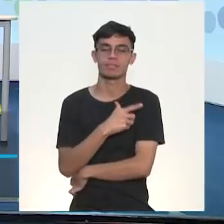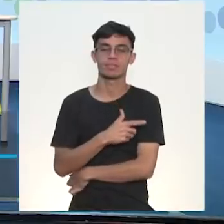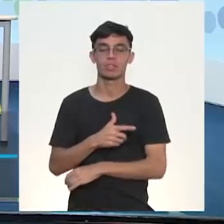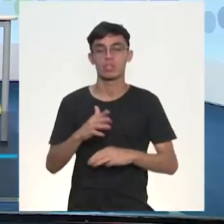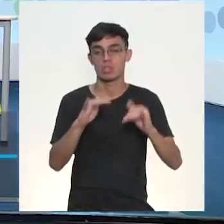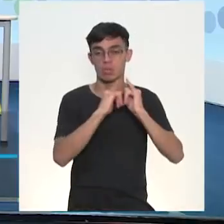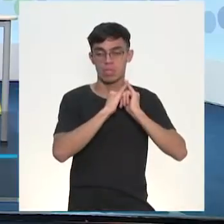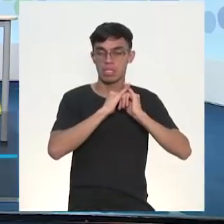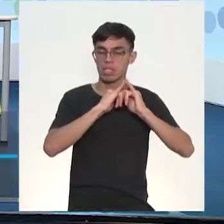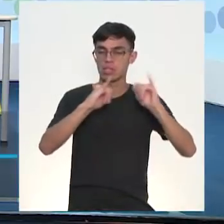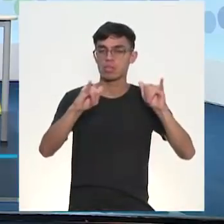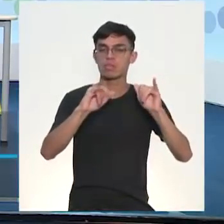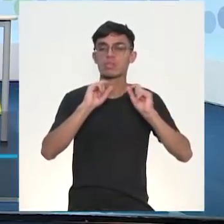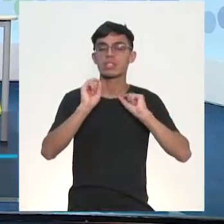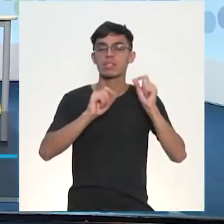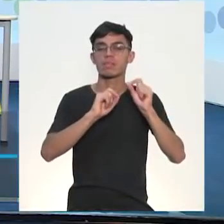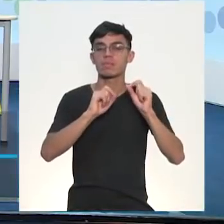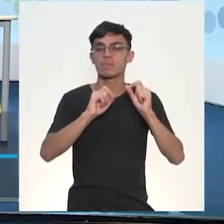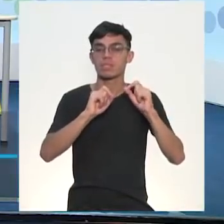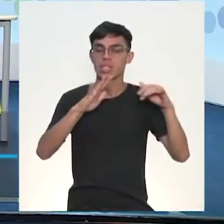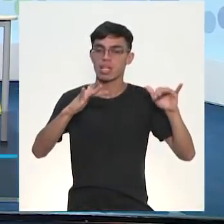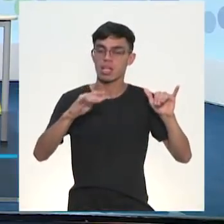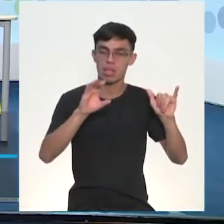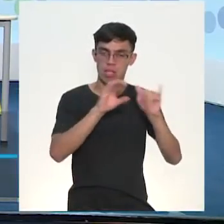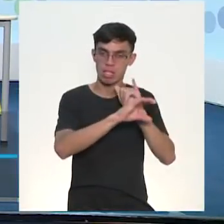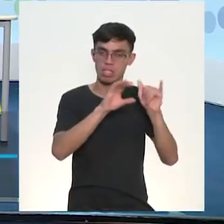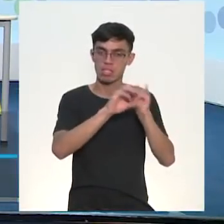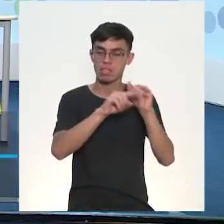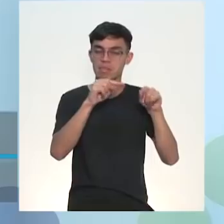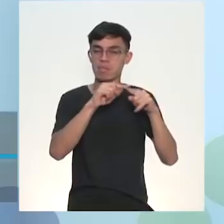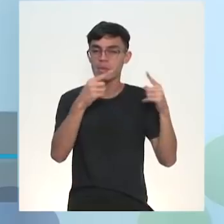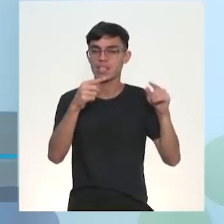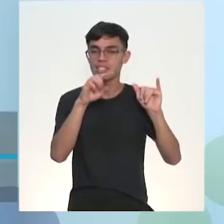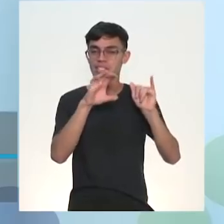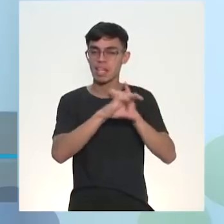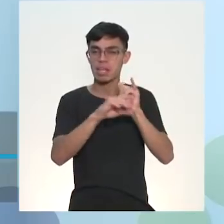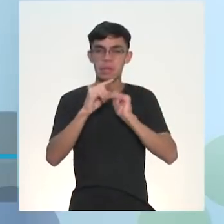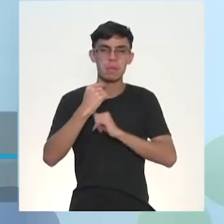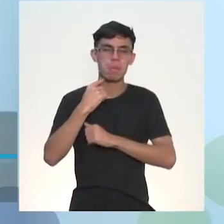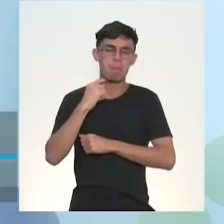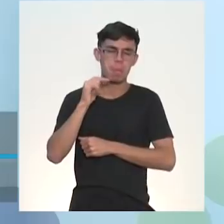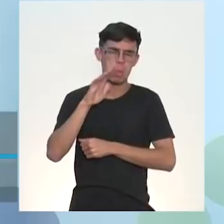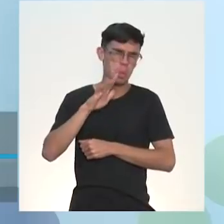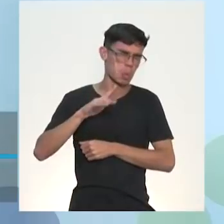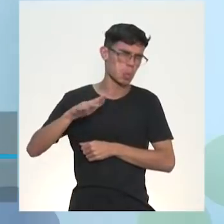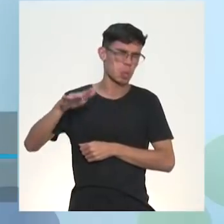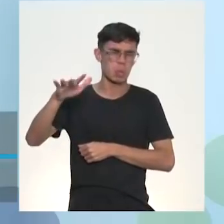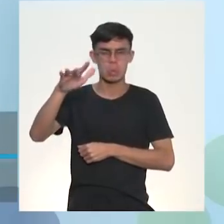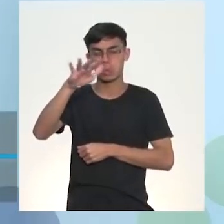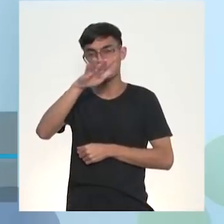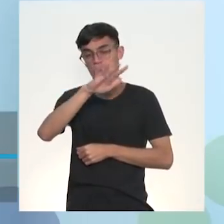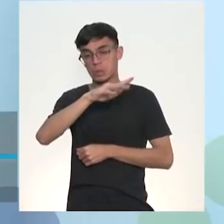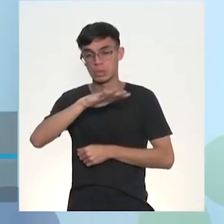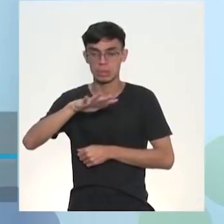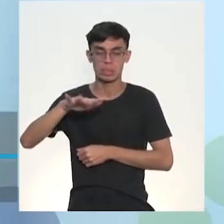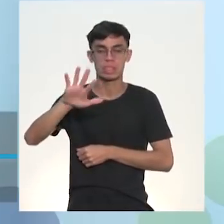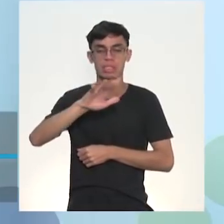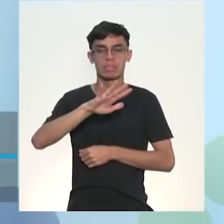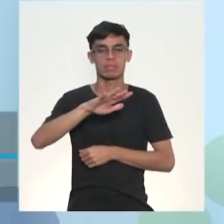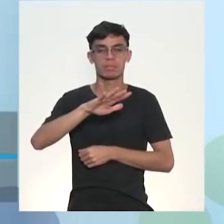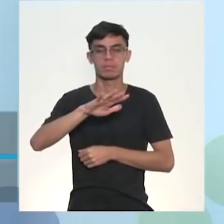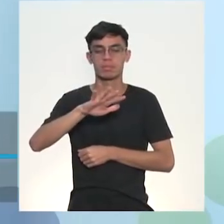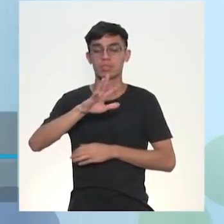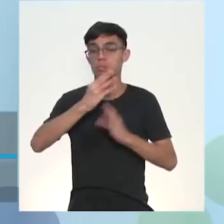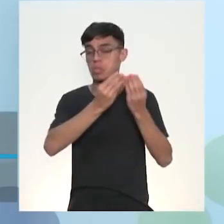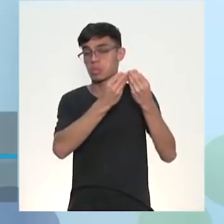falando mesmo, né? Só que ela é poluente, né? Ela é uma das que mais polui o ambiente e contribui para o aquecimento global e efeito